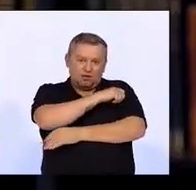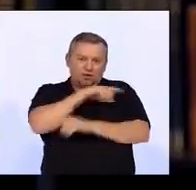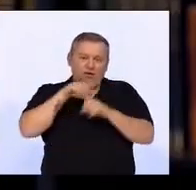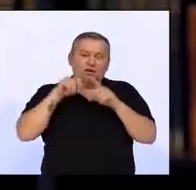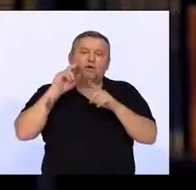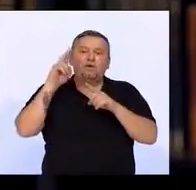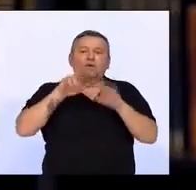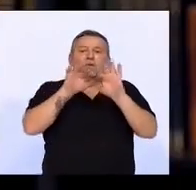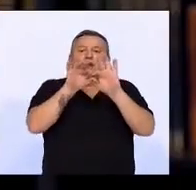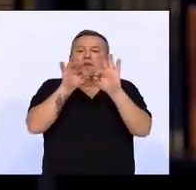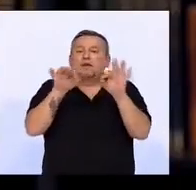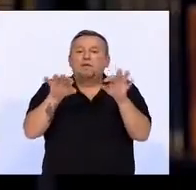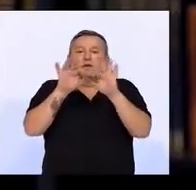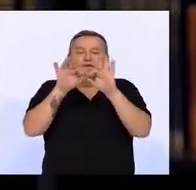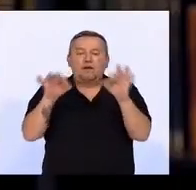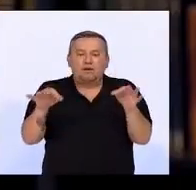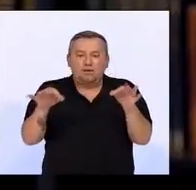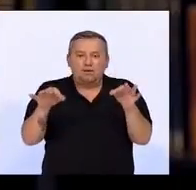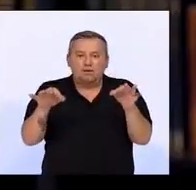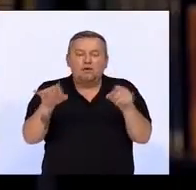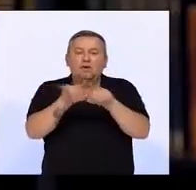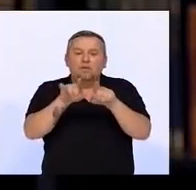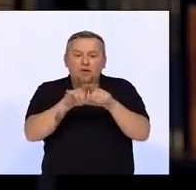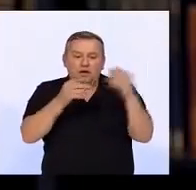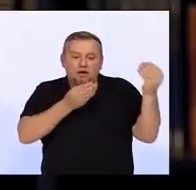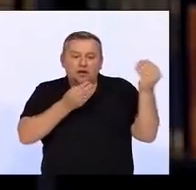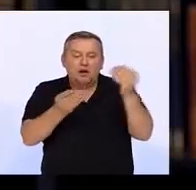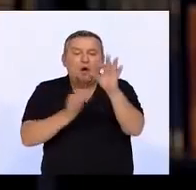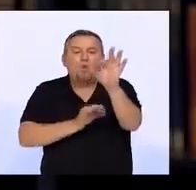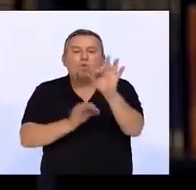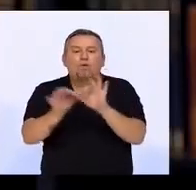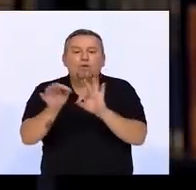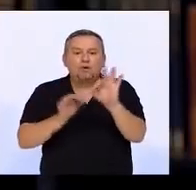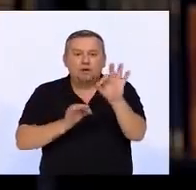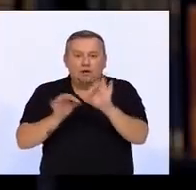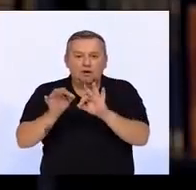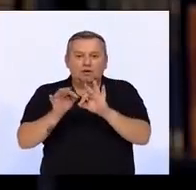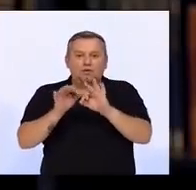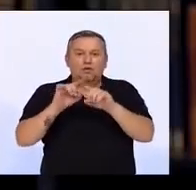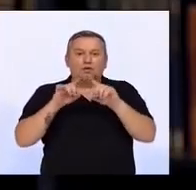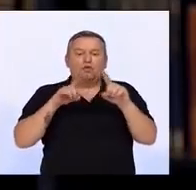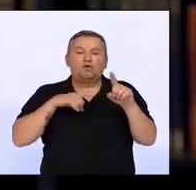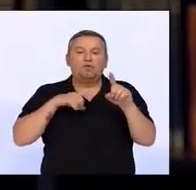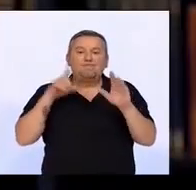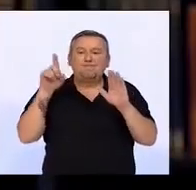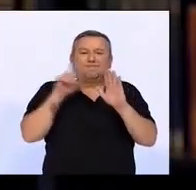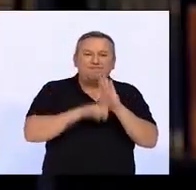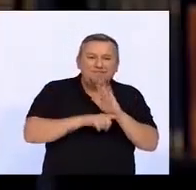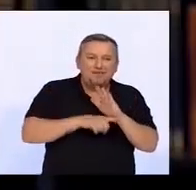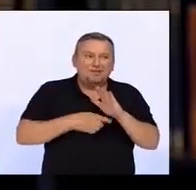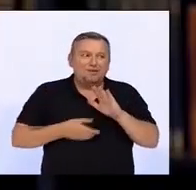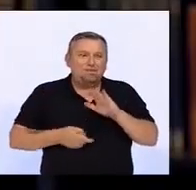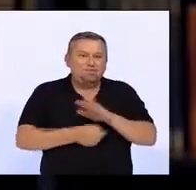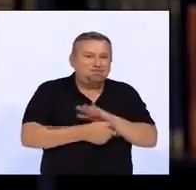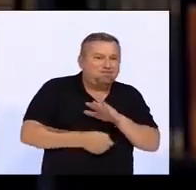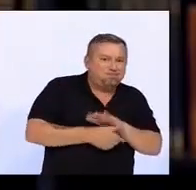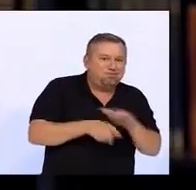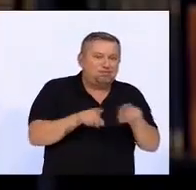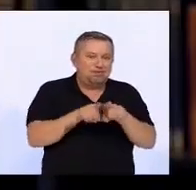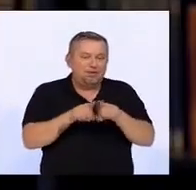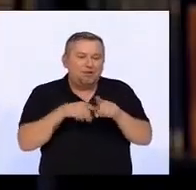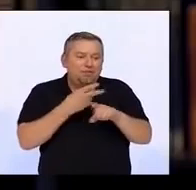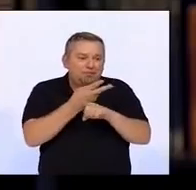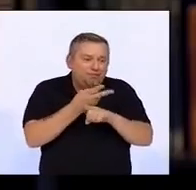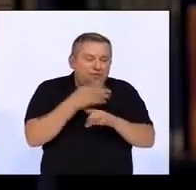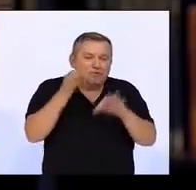uma simplificação, uma racionalização, que leve a um processo de menos sonegação, menos informalidade, menos